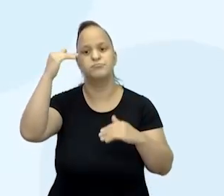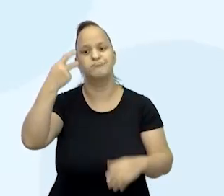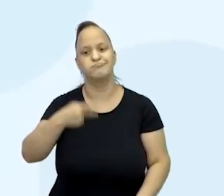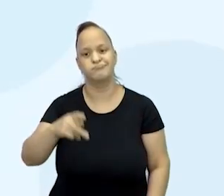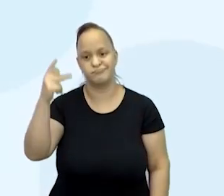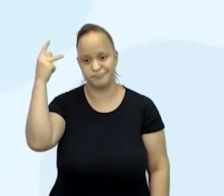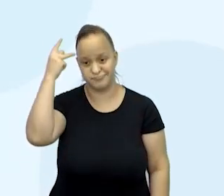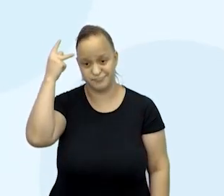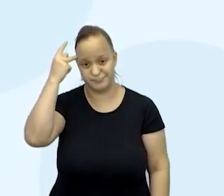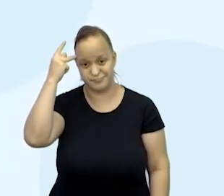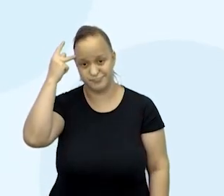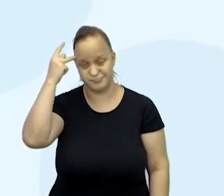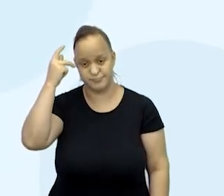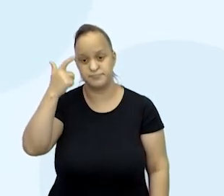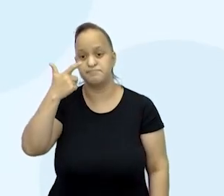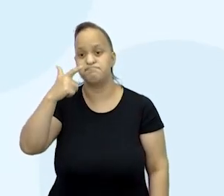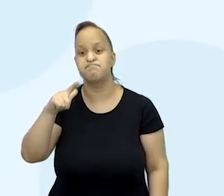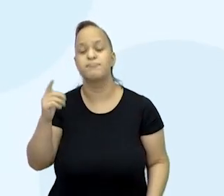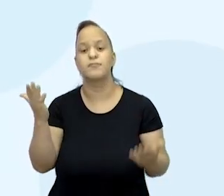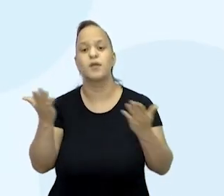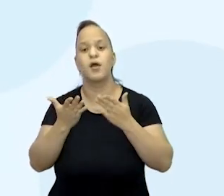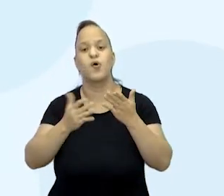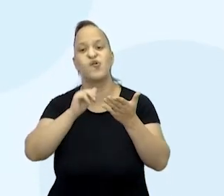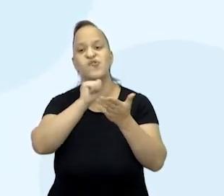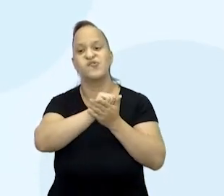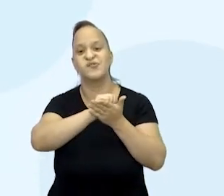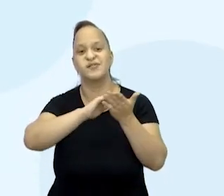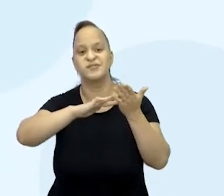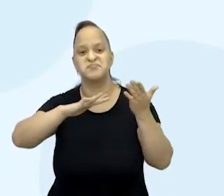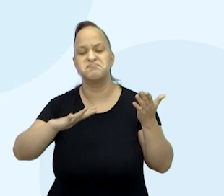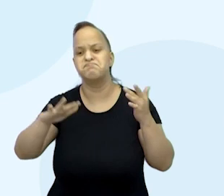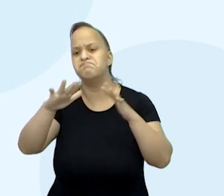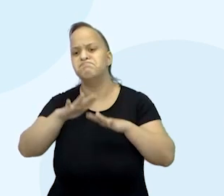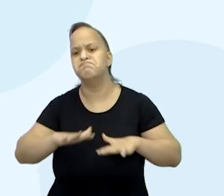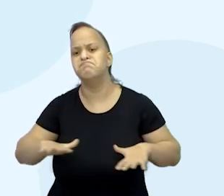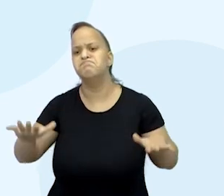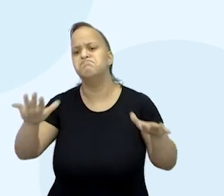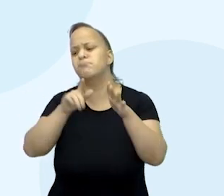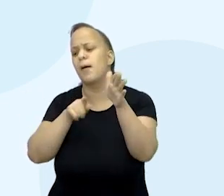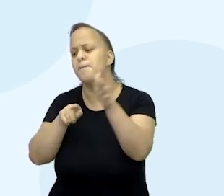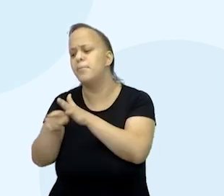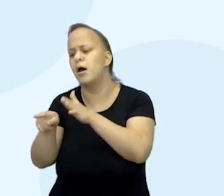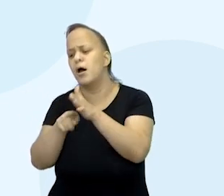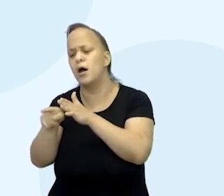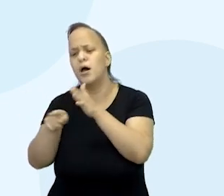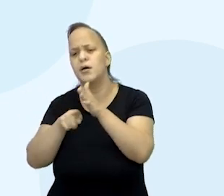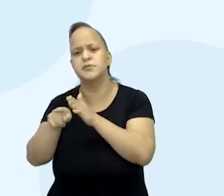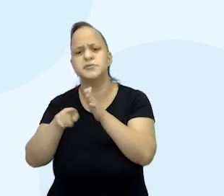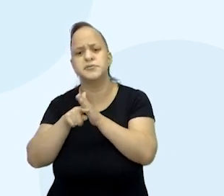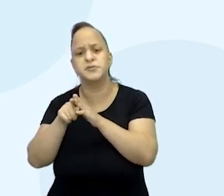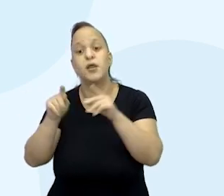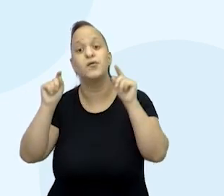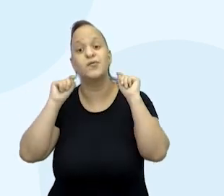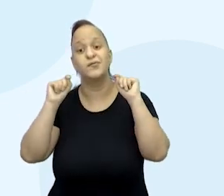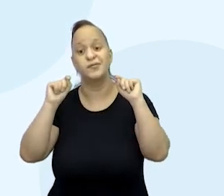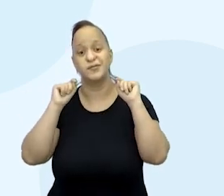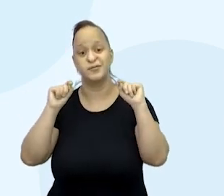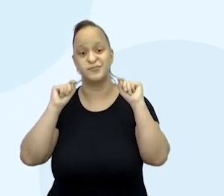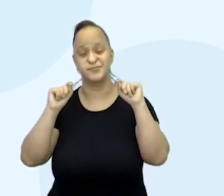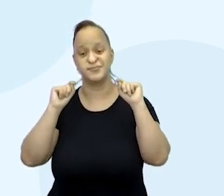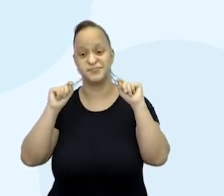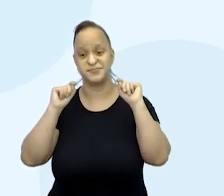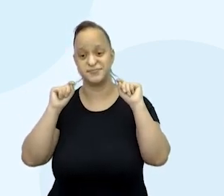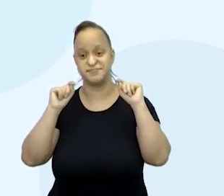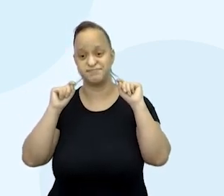Vamos avançar para a nossa atividade. Então, qual que é a região que eu pesquisei aqui, né, nessa